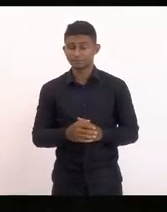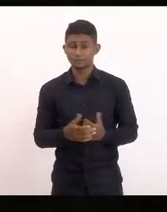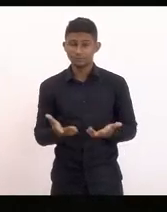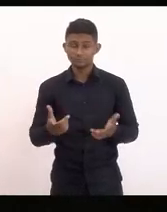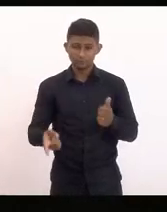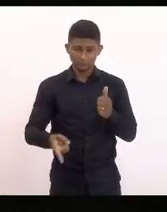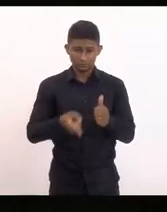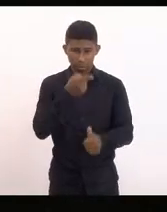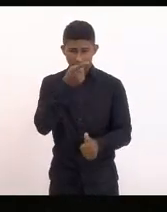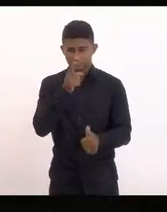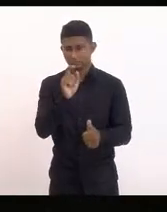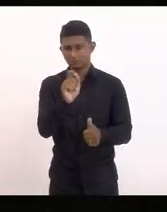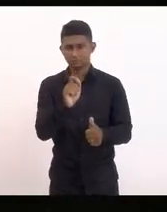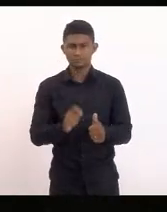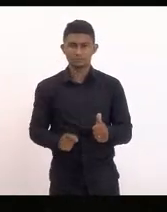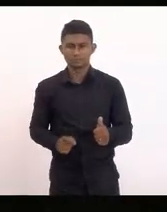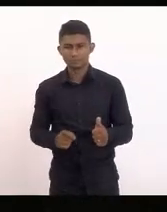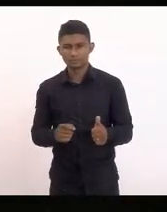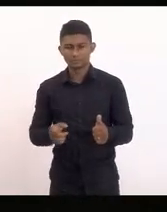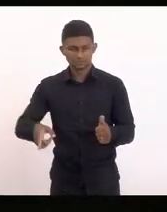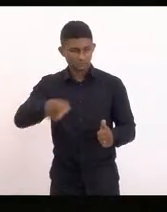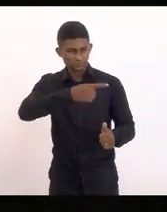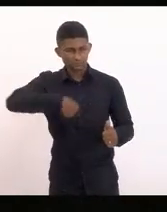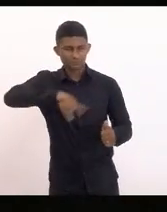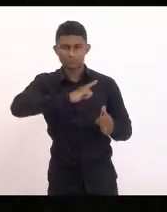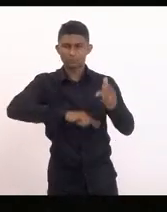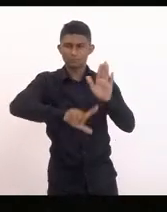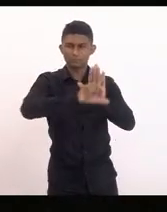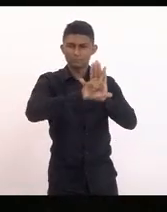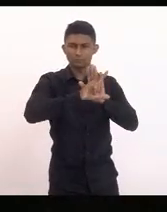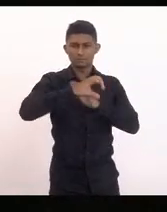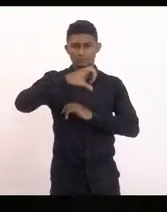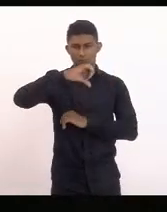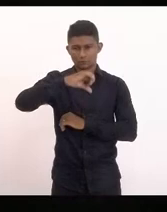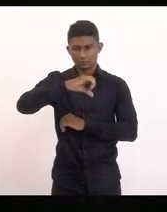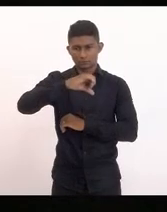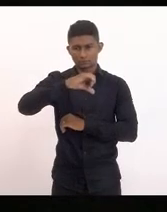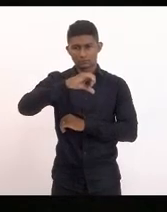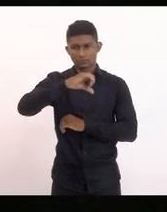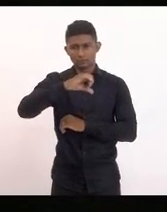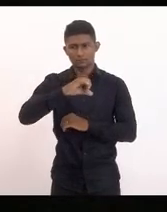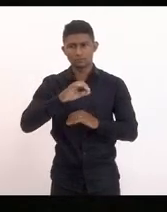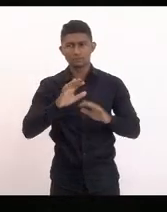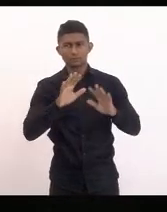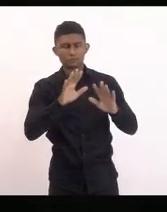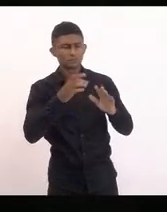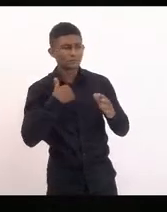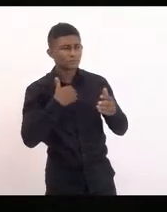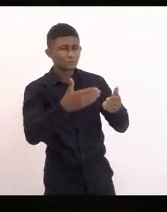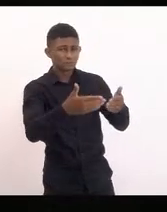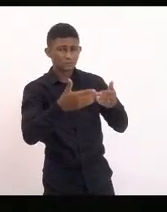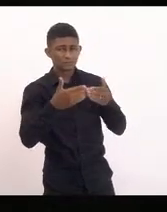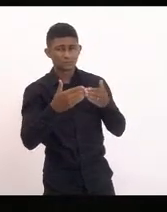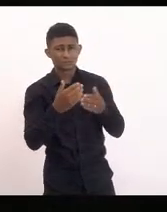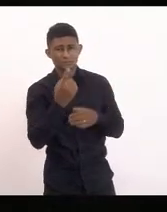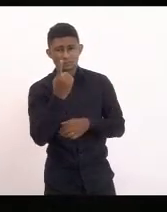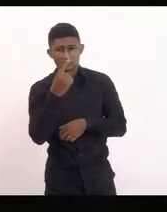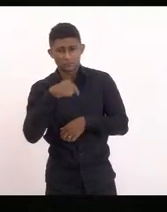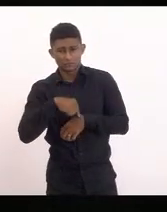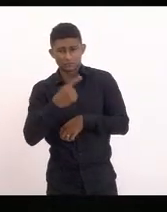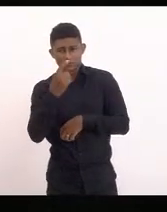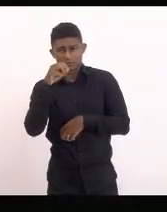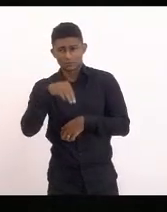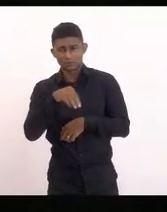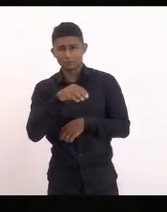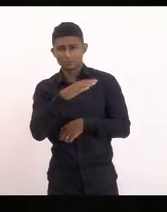Primeiro, a lei que nós trabalhamos, que é a Lei 9537... Um minuto, deputado. Presidente, eu vou te pedir 1 minuto e meio.